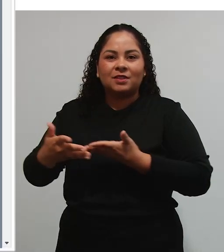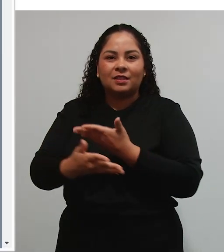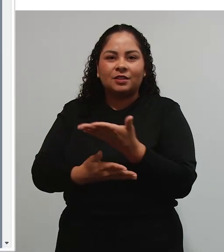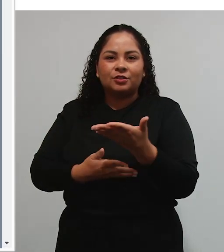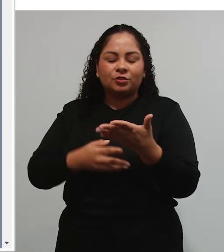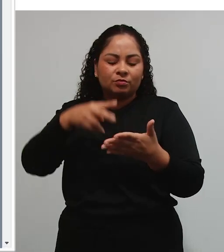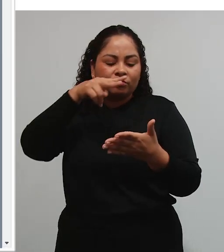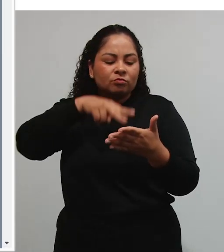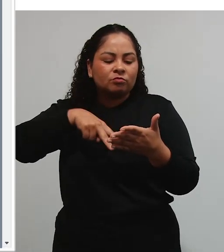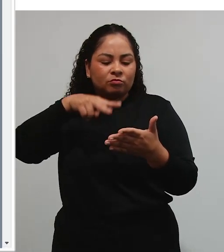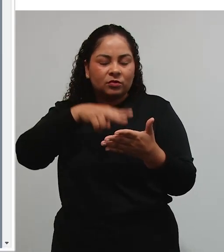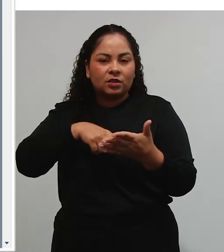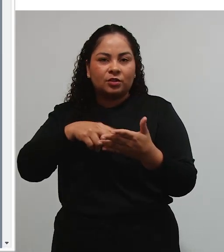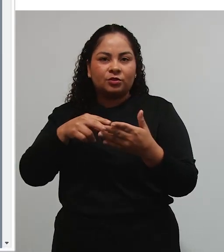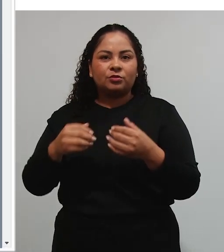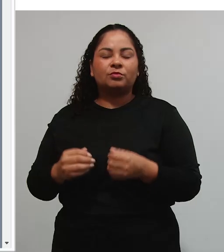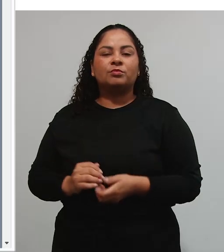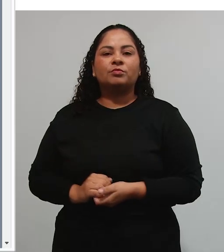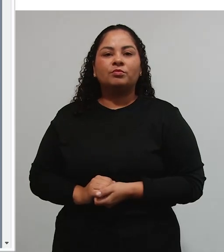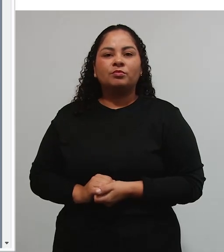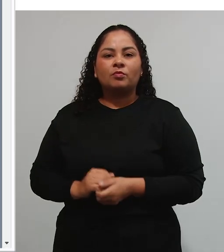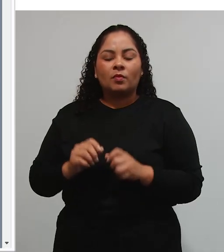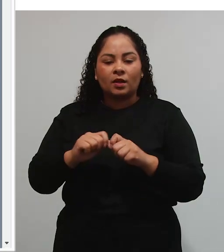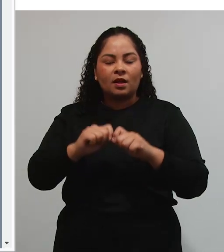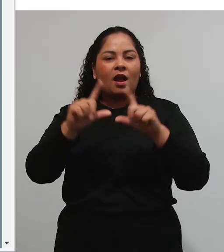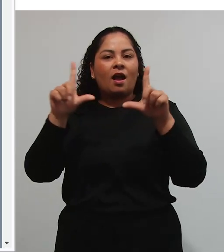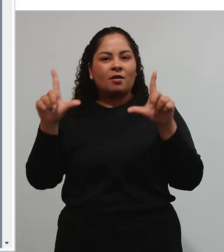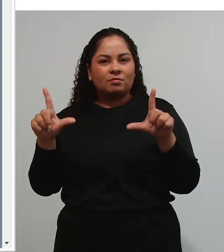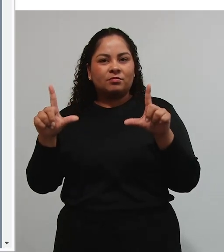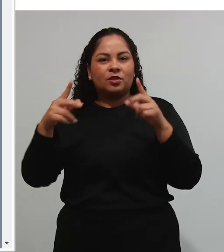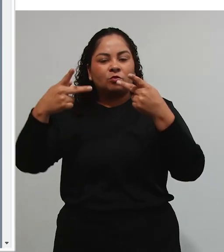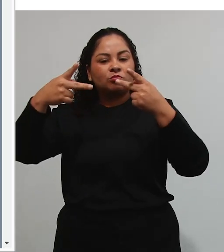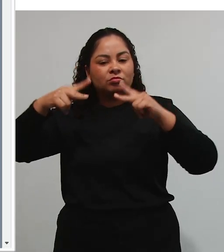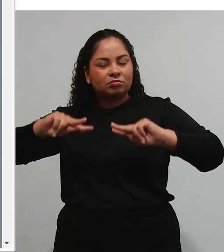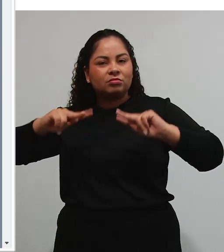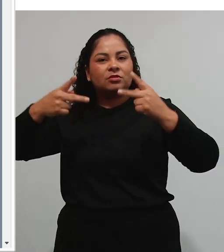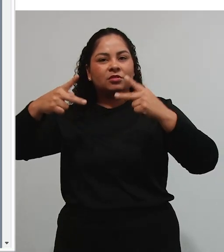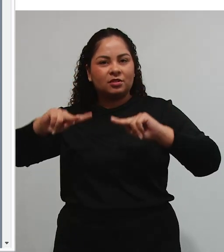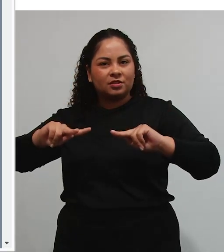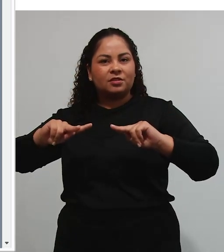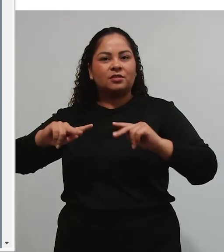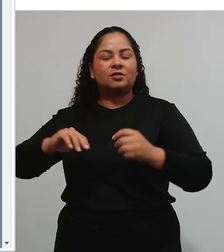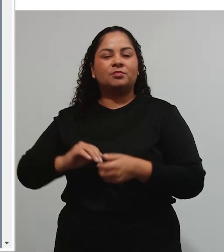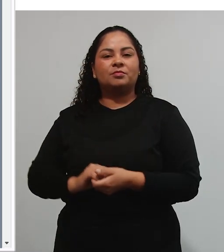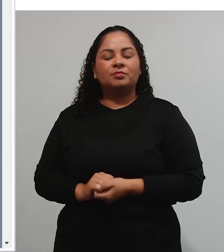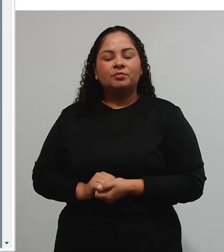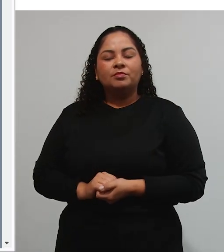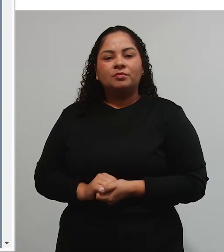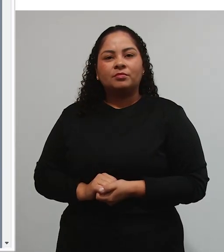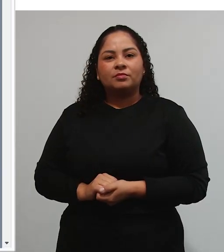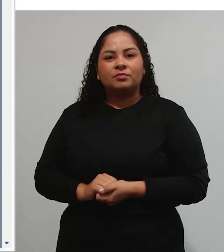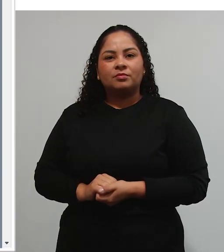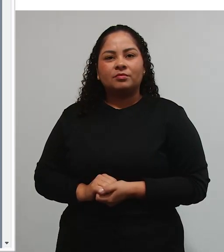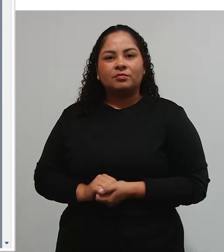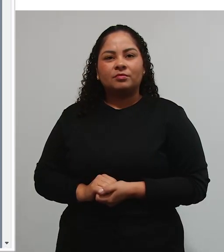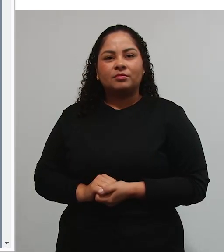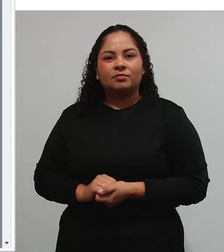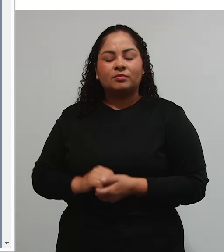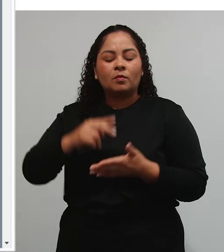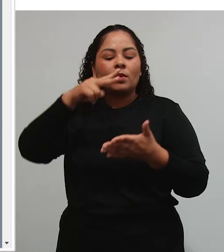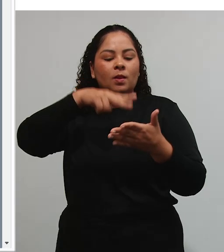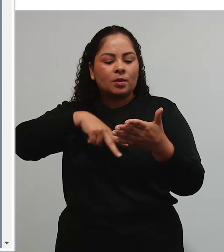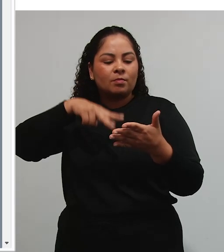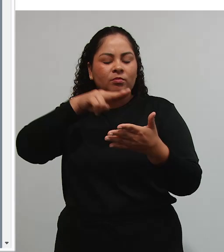interagir com a apresentação e abrir os links e as janelas e as abas e as janelas que